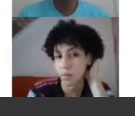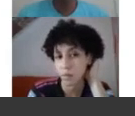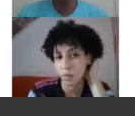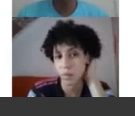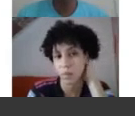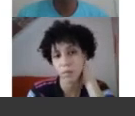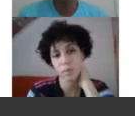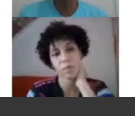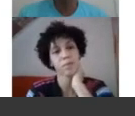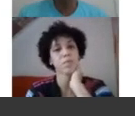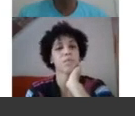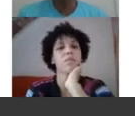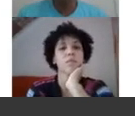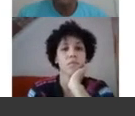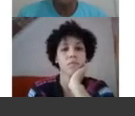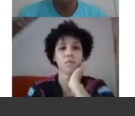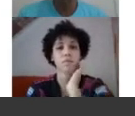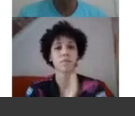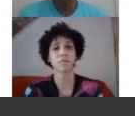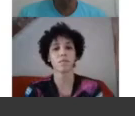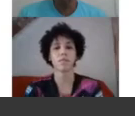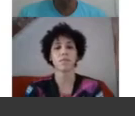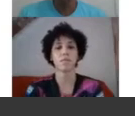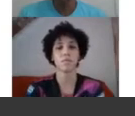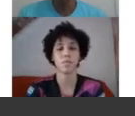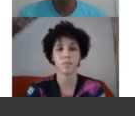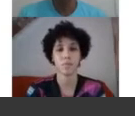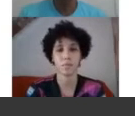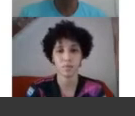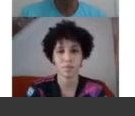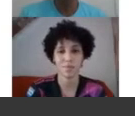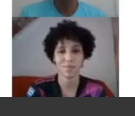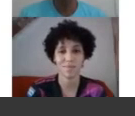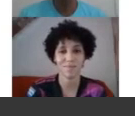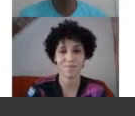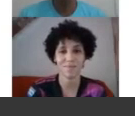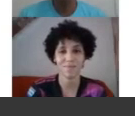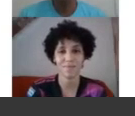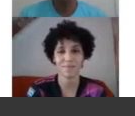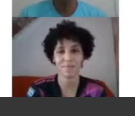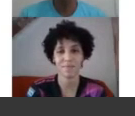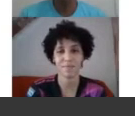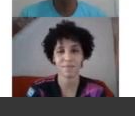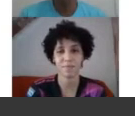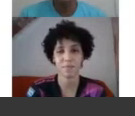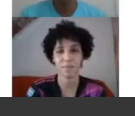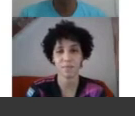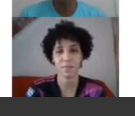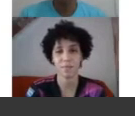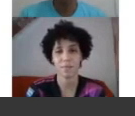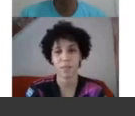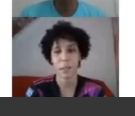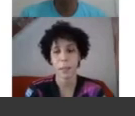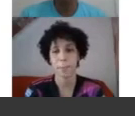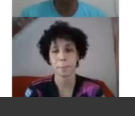o PIBID de UFBA, saudar a coordenadora, apesar dela estar em outra atividade, a professora Noemi, a Alessandra, Isaura também,